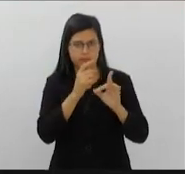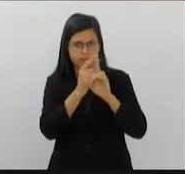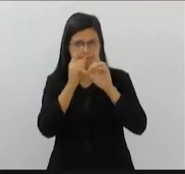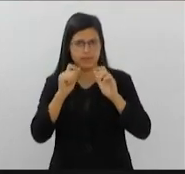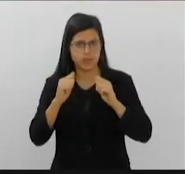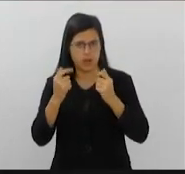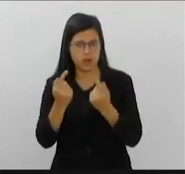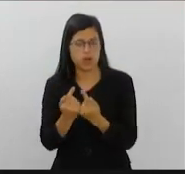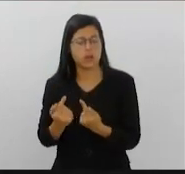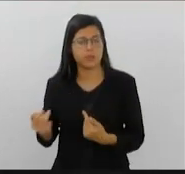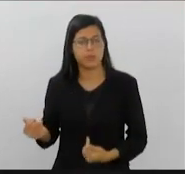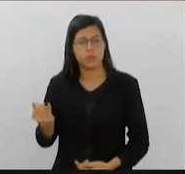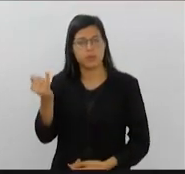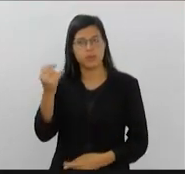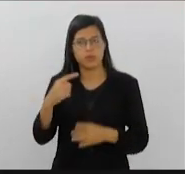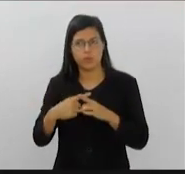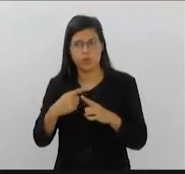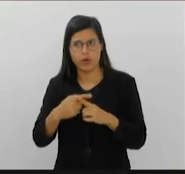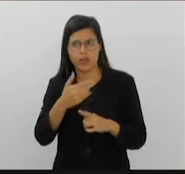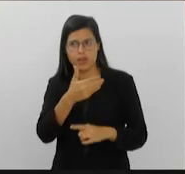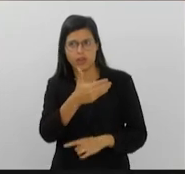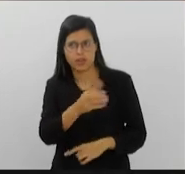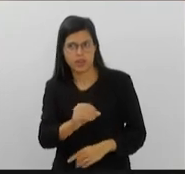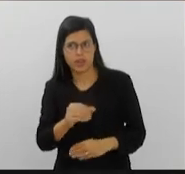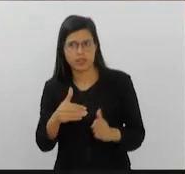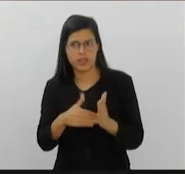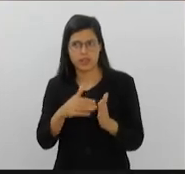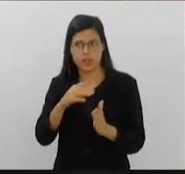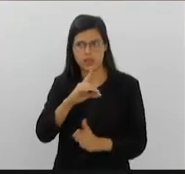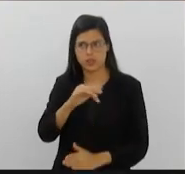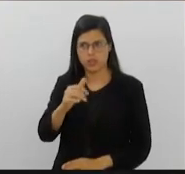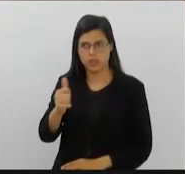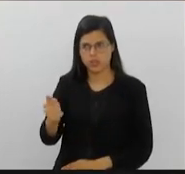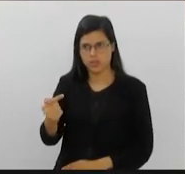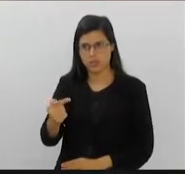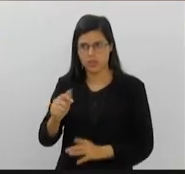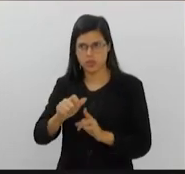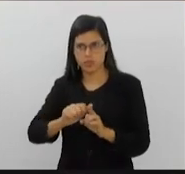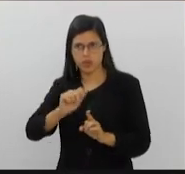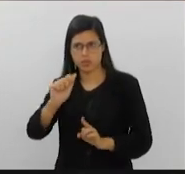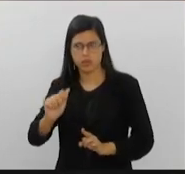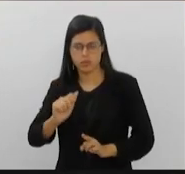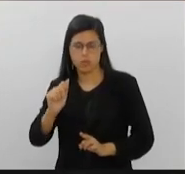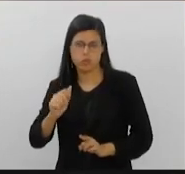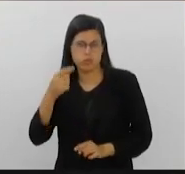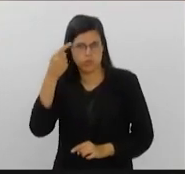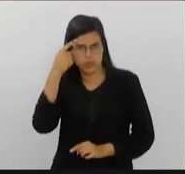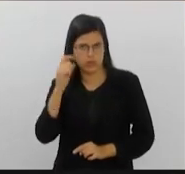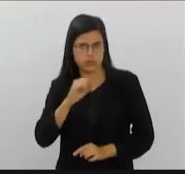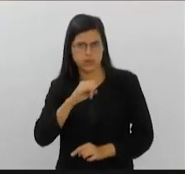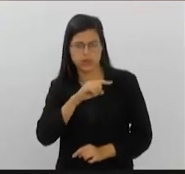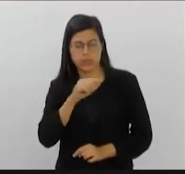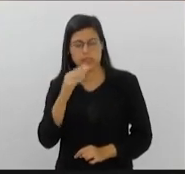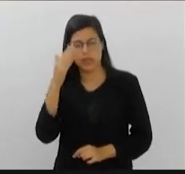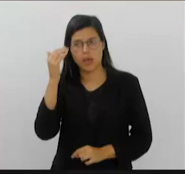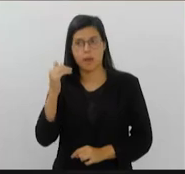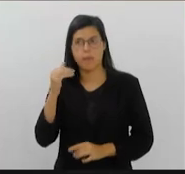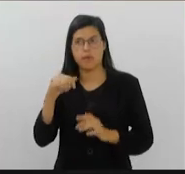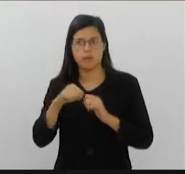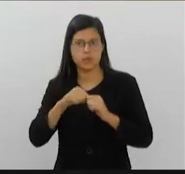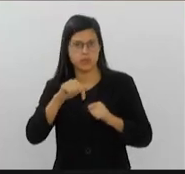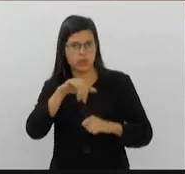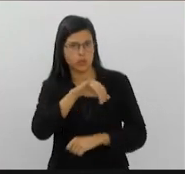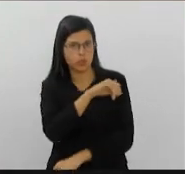muito importante, porque de 10 a 17 de agosto, se vocês não estavam sabendo, nós vamos realizar aqui no